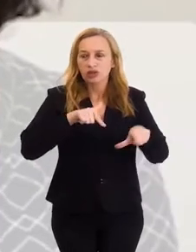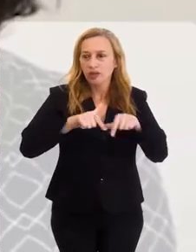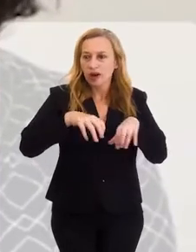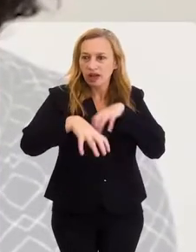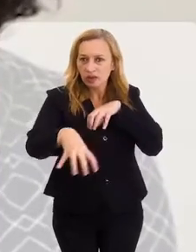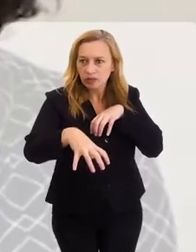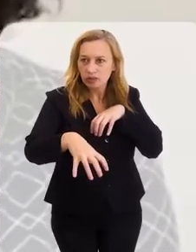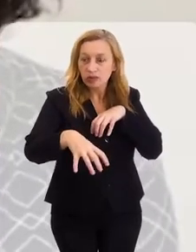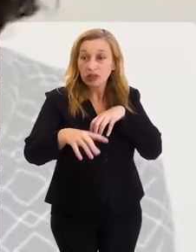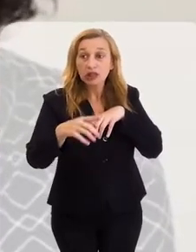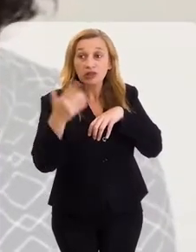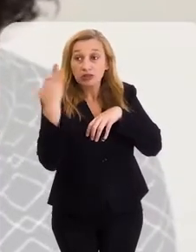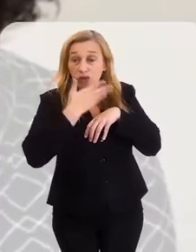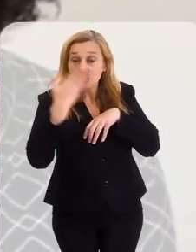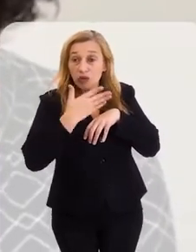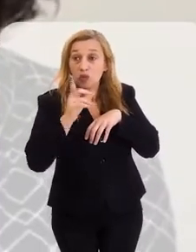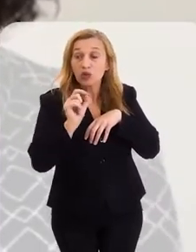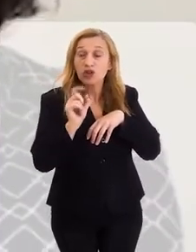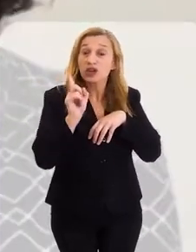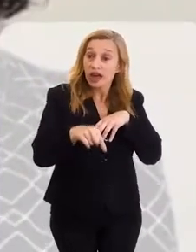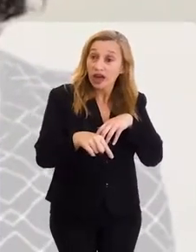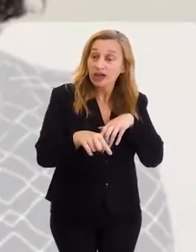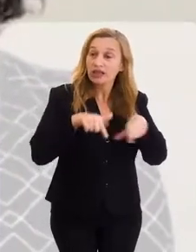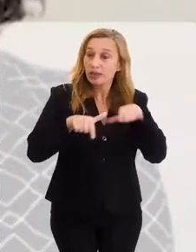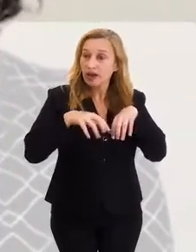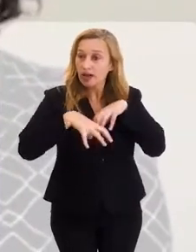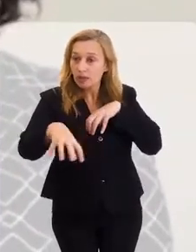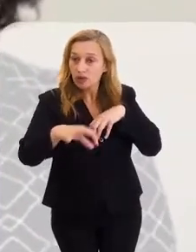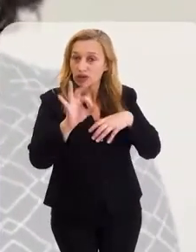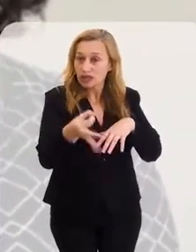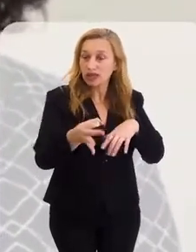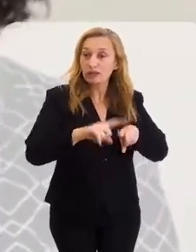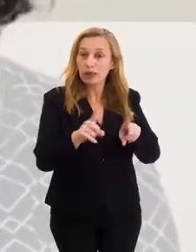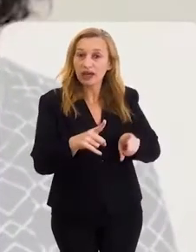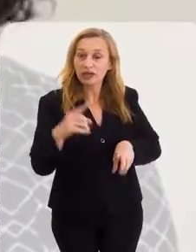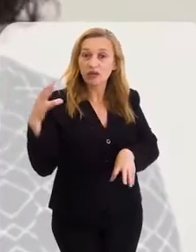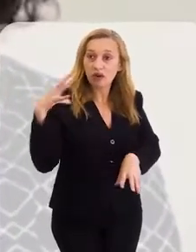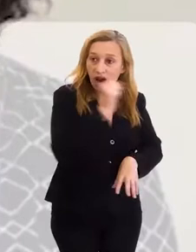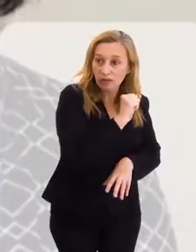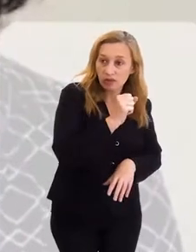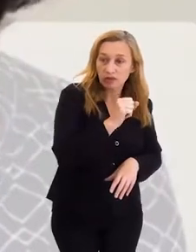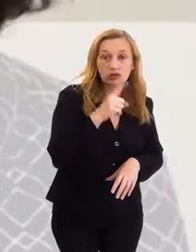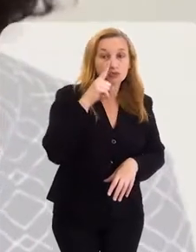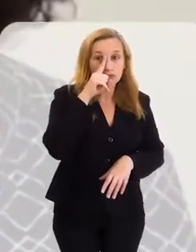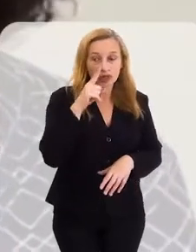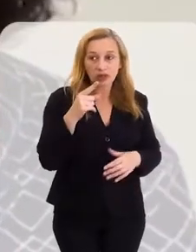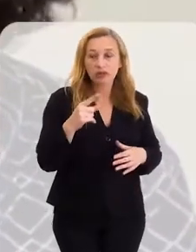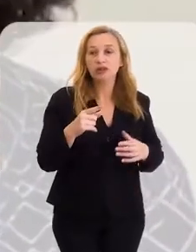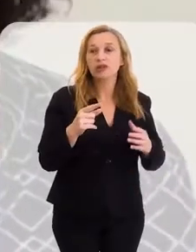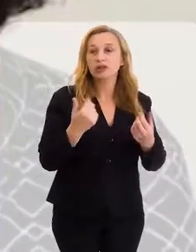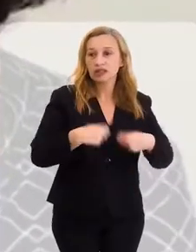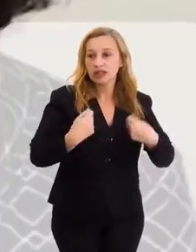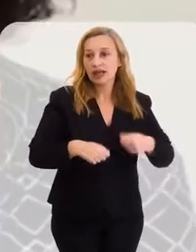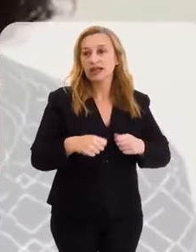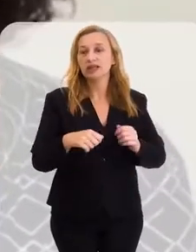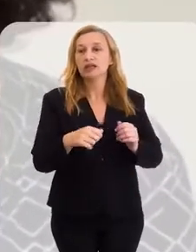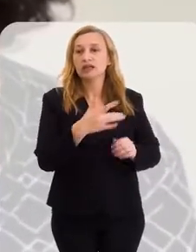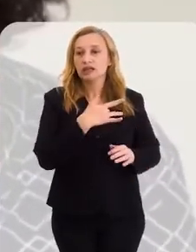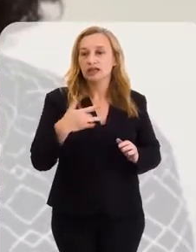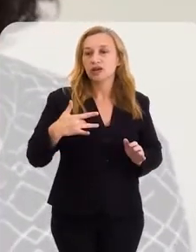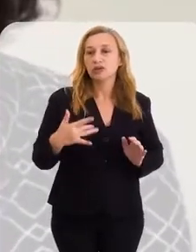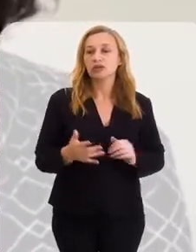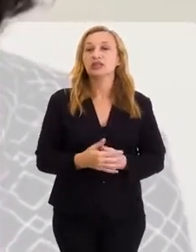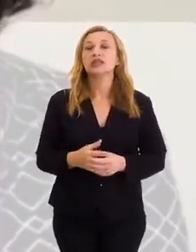experienciou o trabalho remoto não experienciou o que é o trabalho remoto de fato, mas algo emergencial, enfim, feito por questões